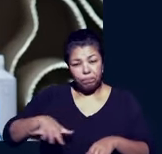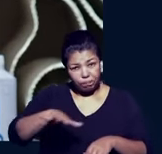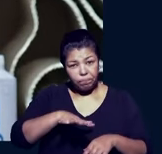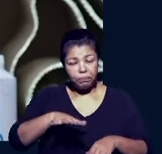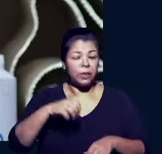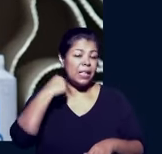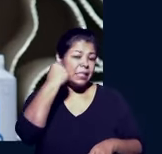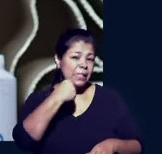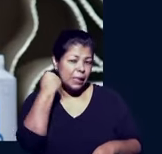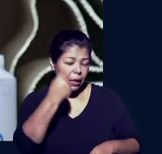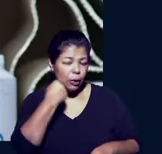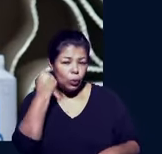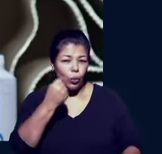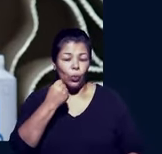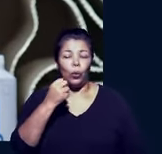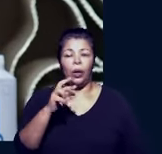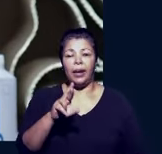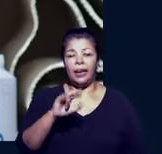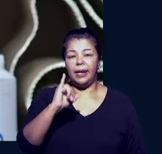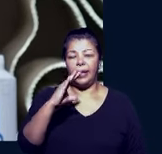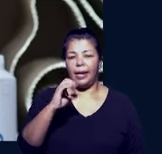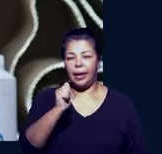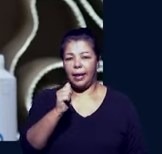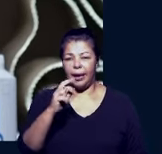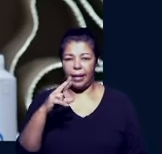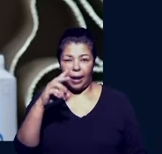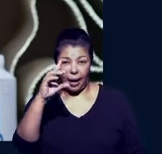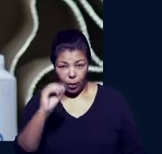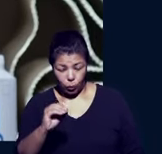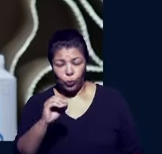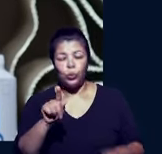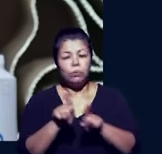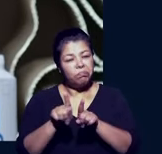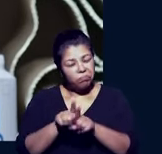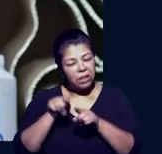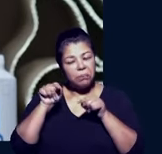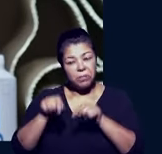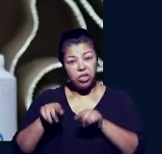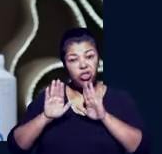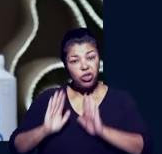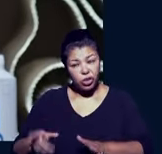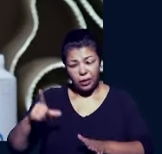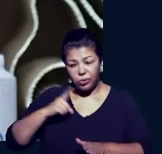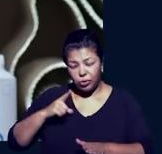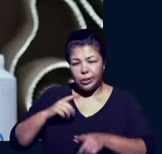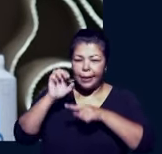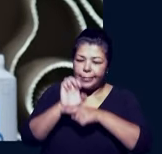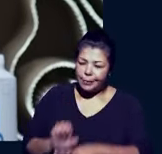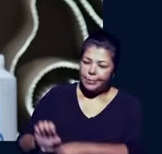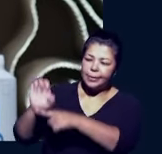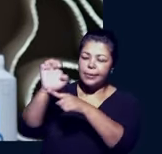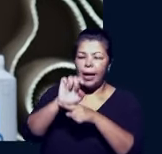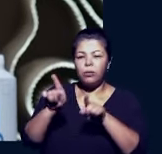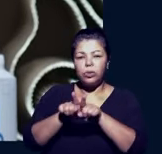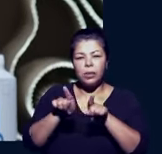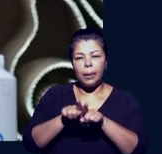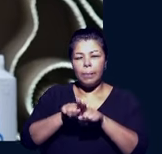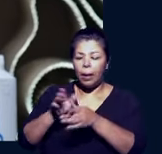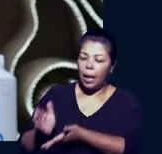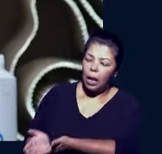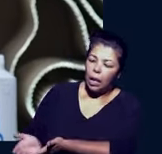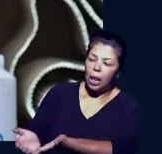Braga portanto preserva por um período que os estados que já tinham ah fundos de compensação de